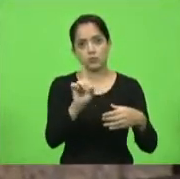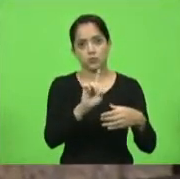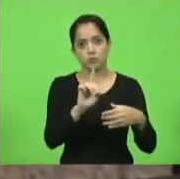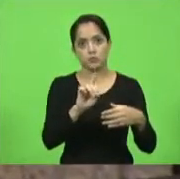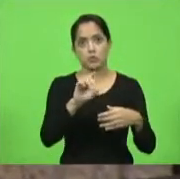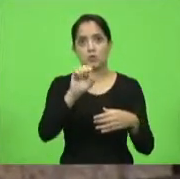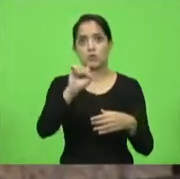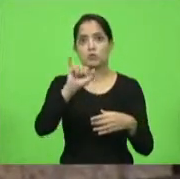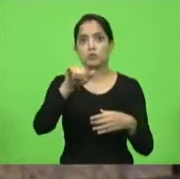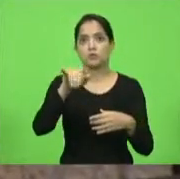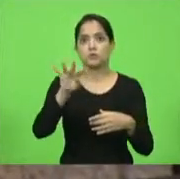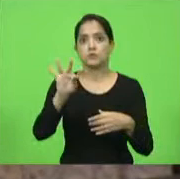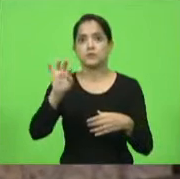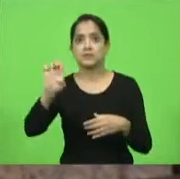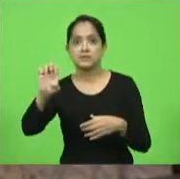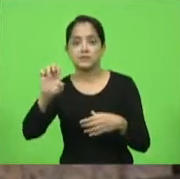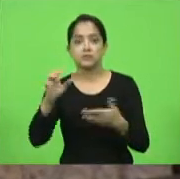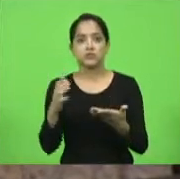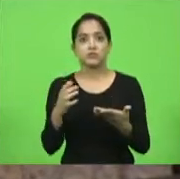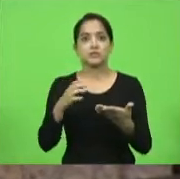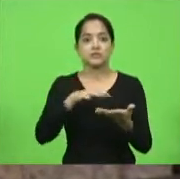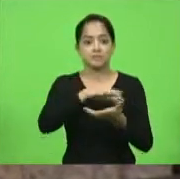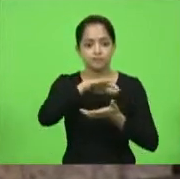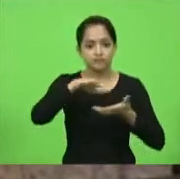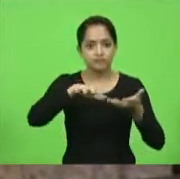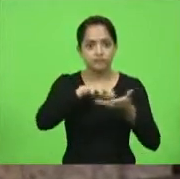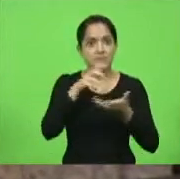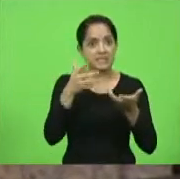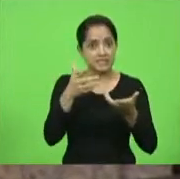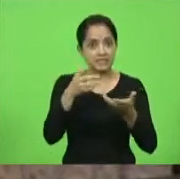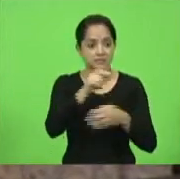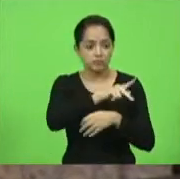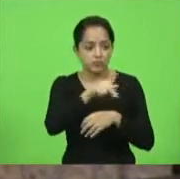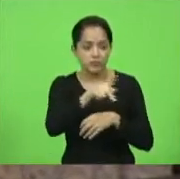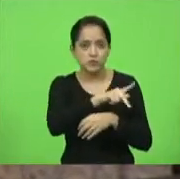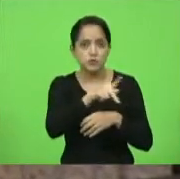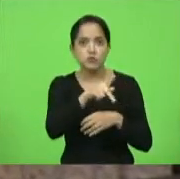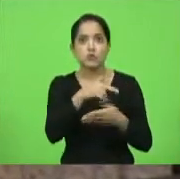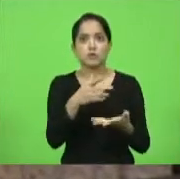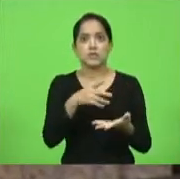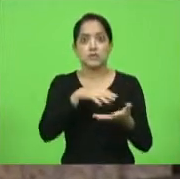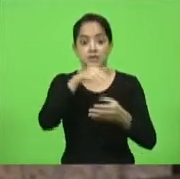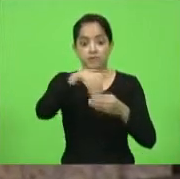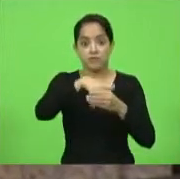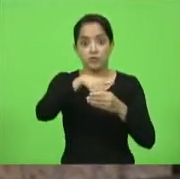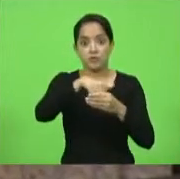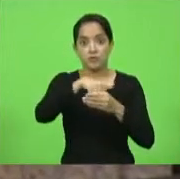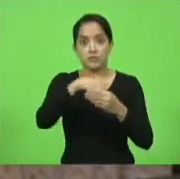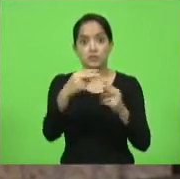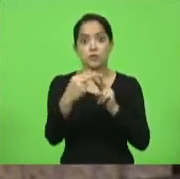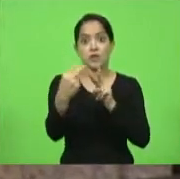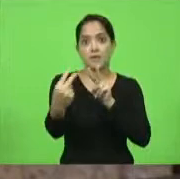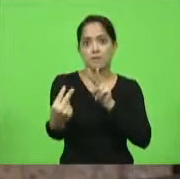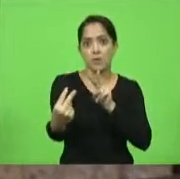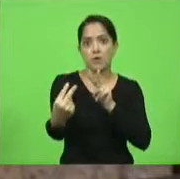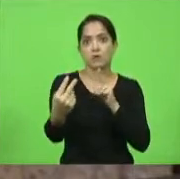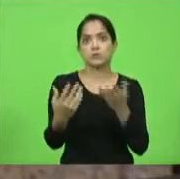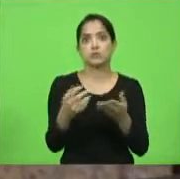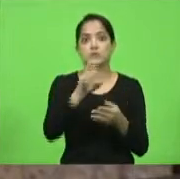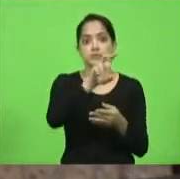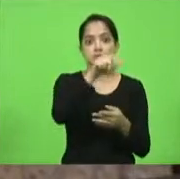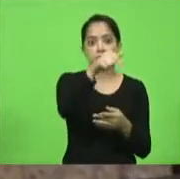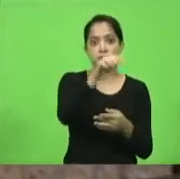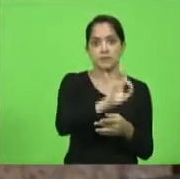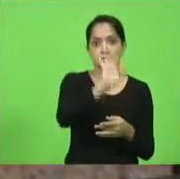na semana passada, queria fazer uma greve de professores e, em votação remota, os professores, 57%